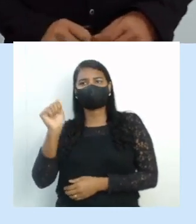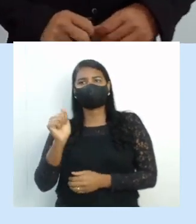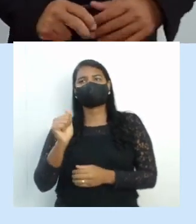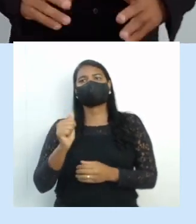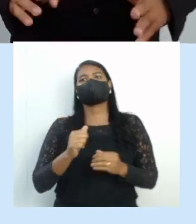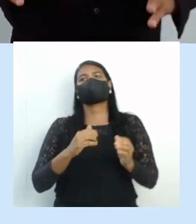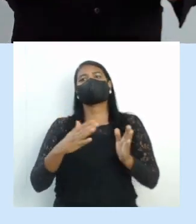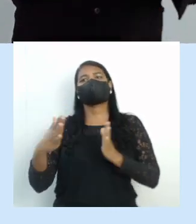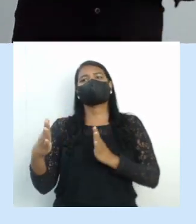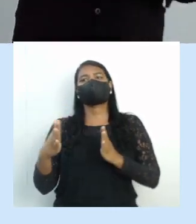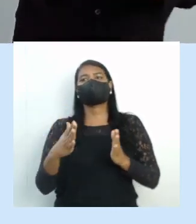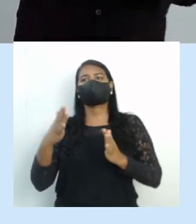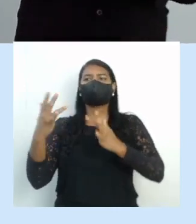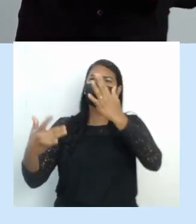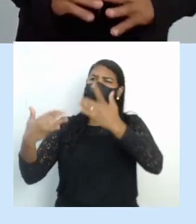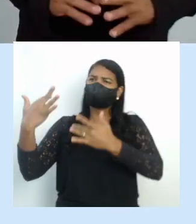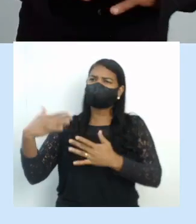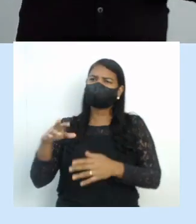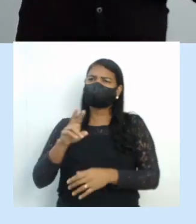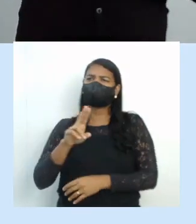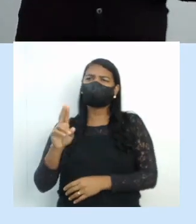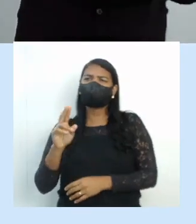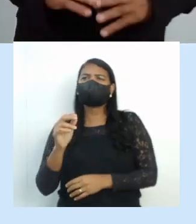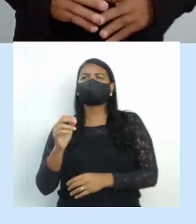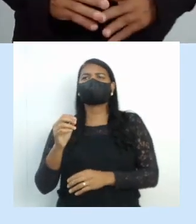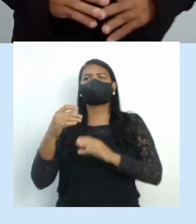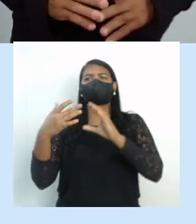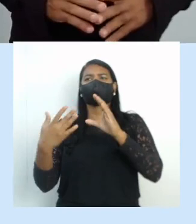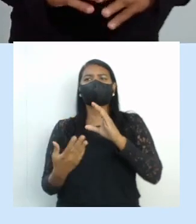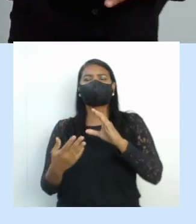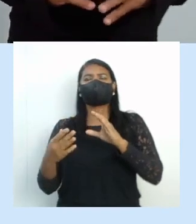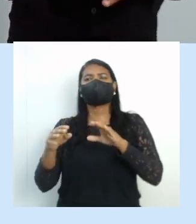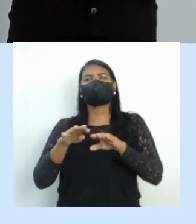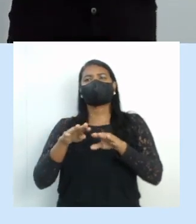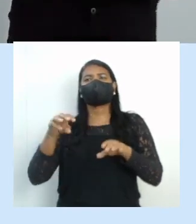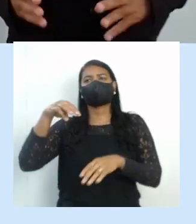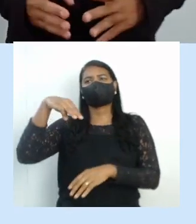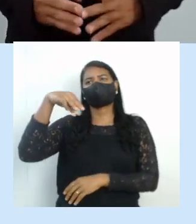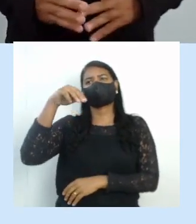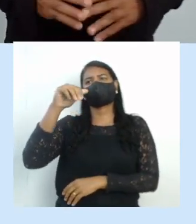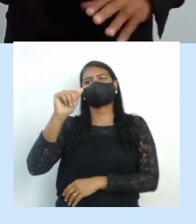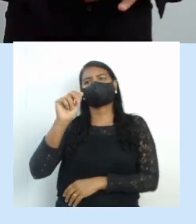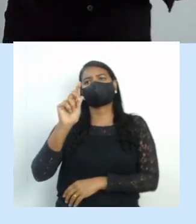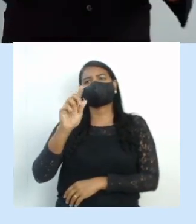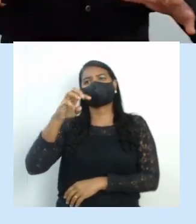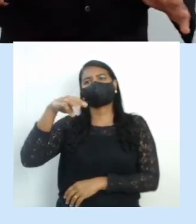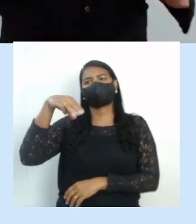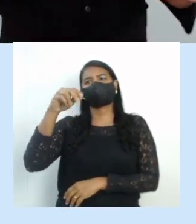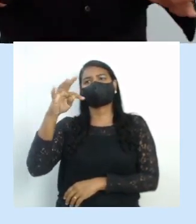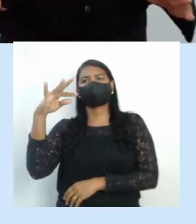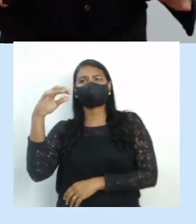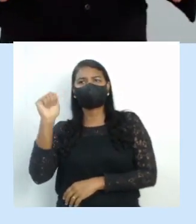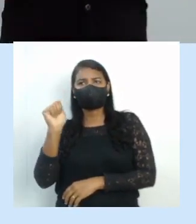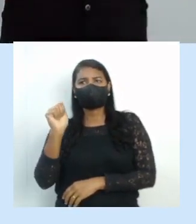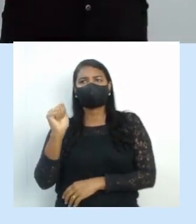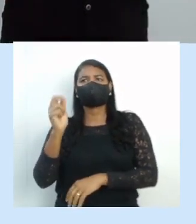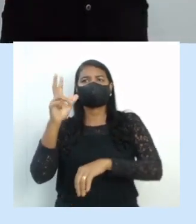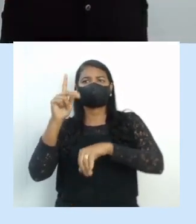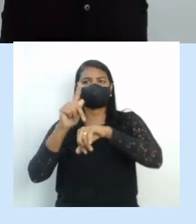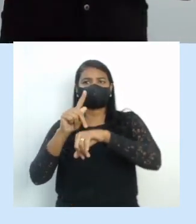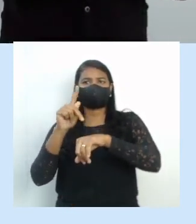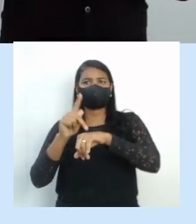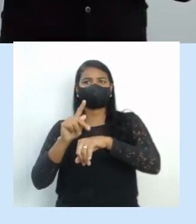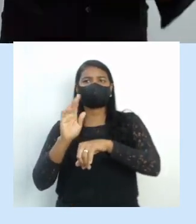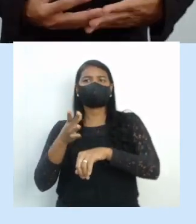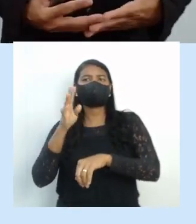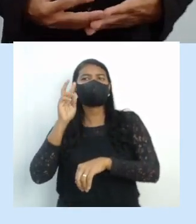rochas. Quando eu falo das rochas que são magmáticas ou ígneas, essas rochas aí, como a gente já